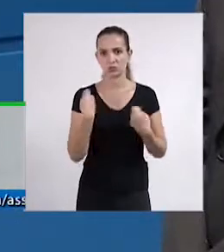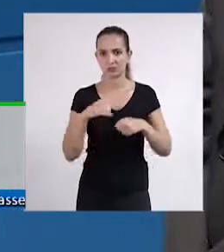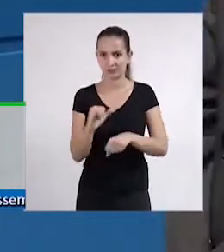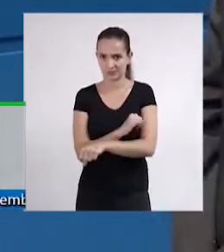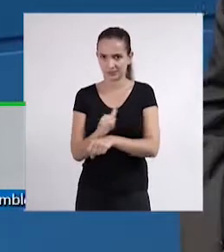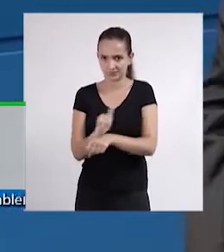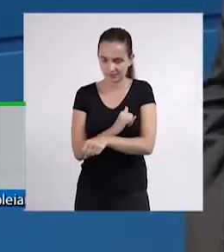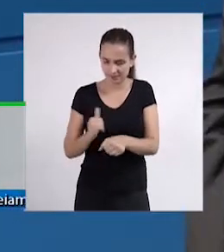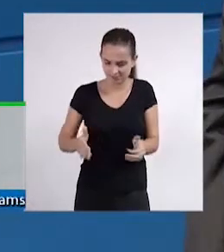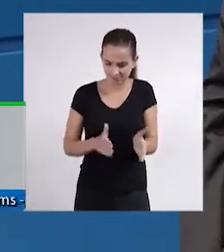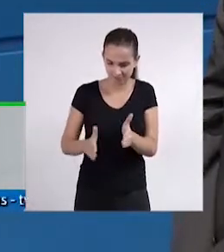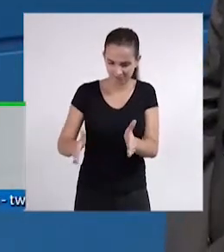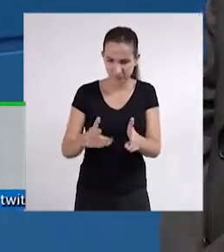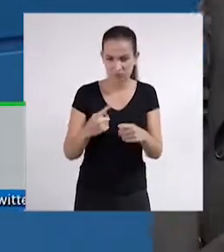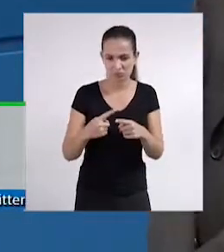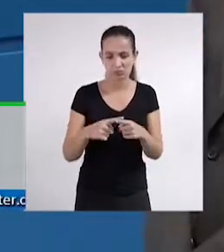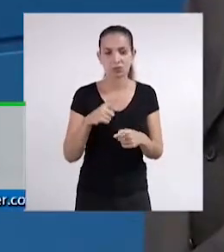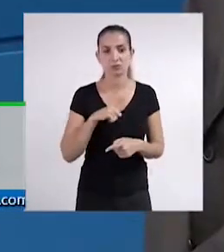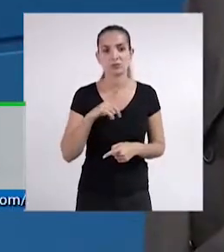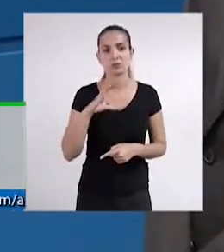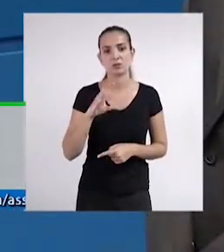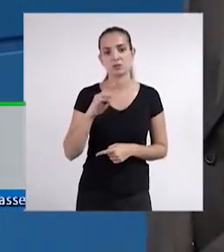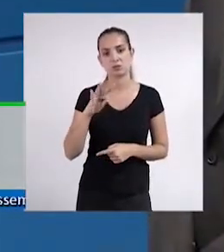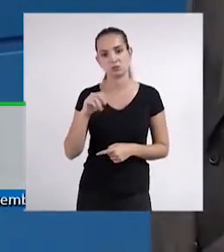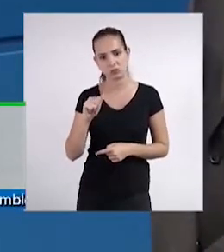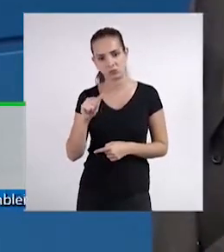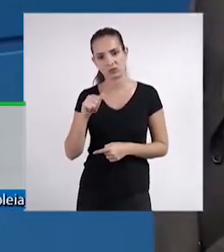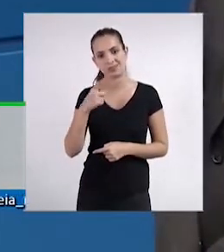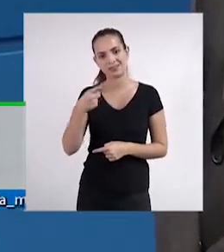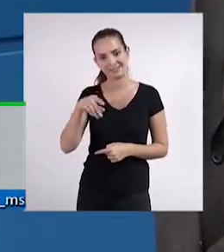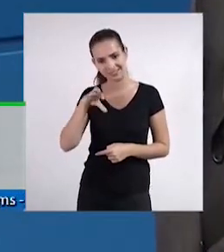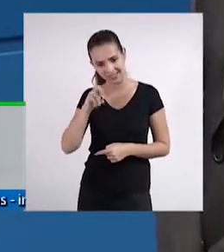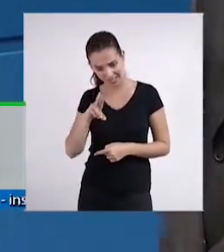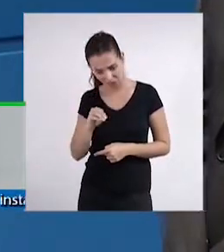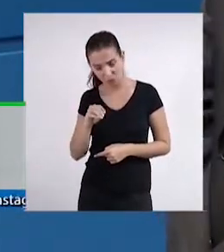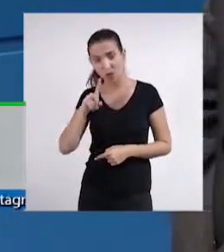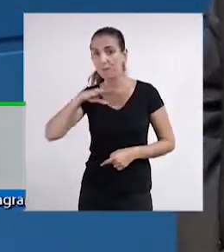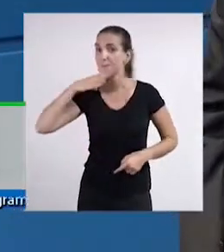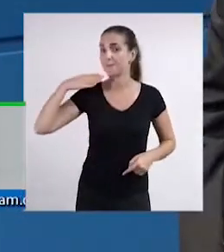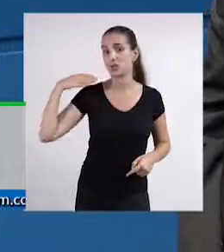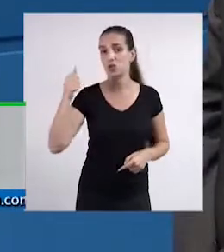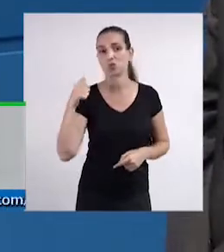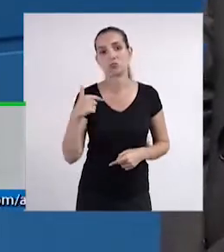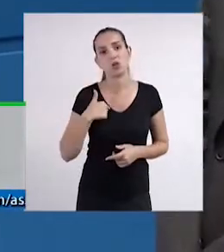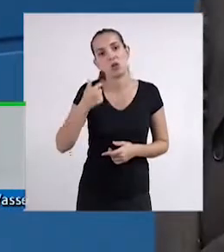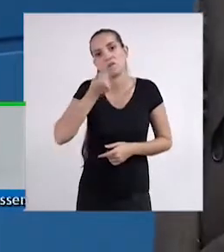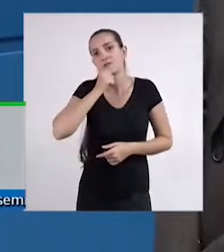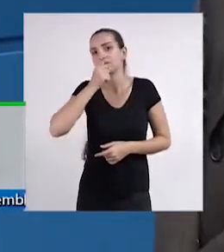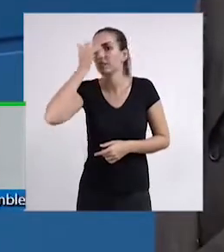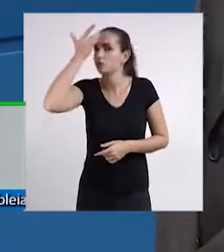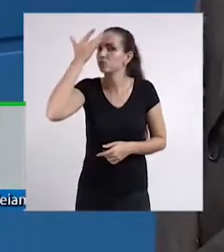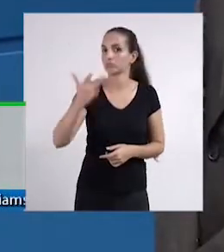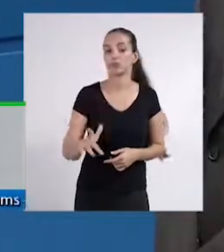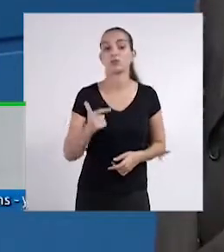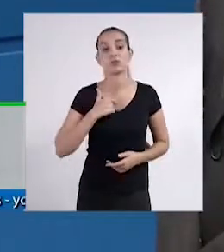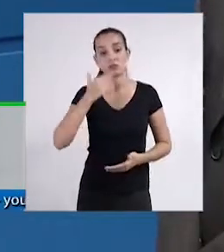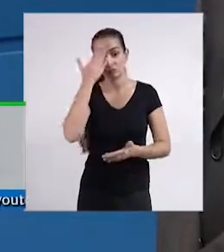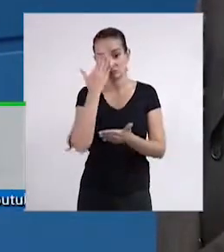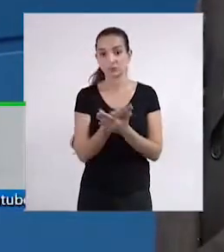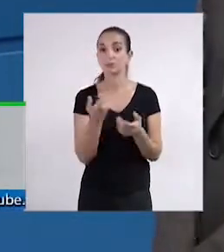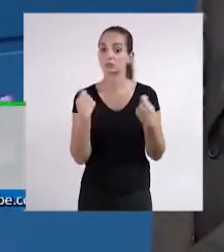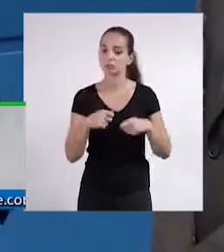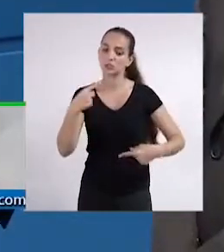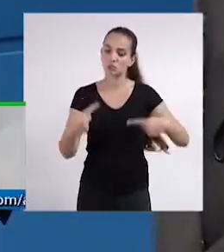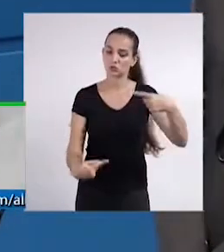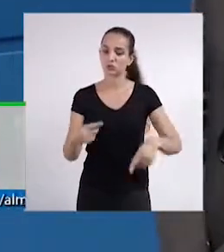Se a cota zero é o caminho, eu ainda não tenho essa convicção. Eu acredito que nós precisamos discutir mais. Por